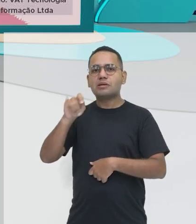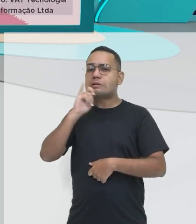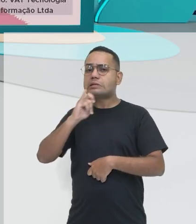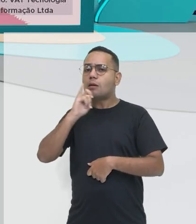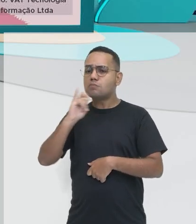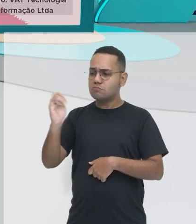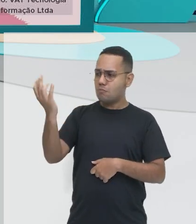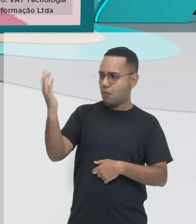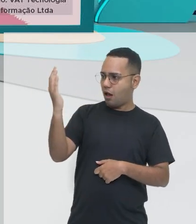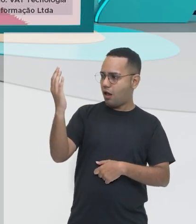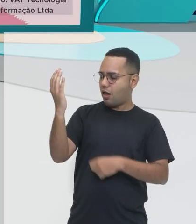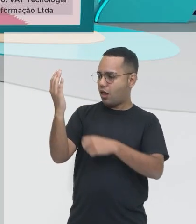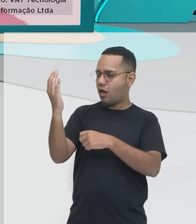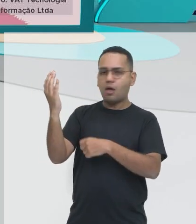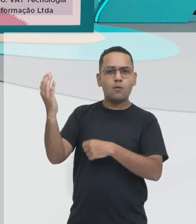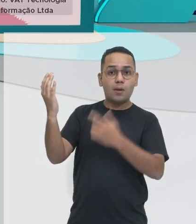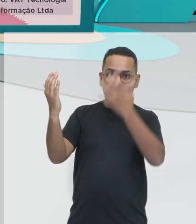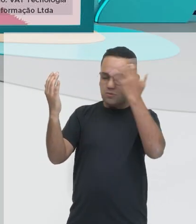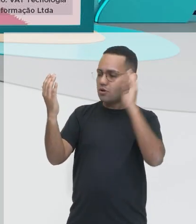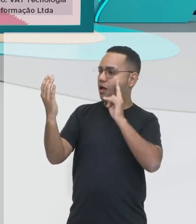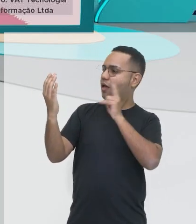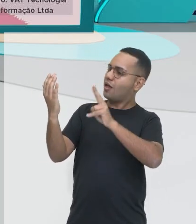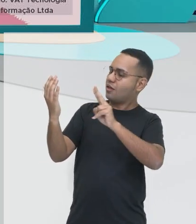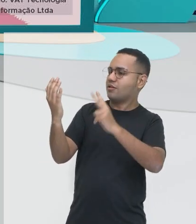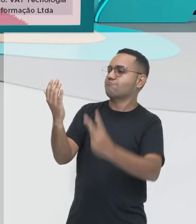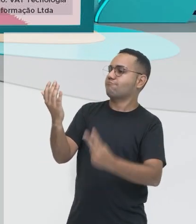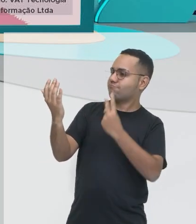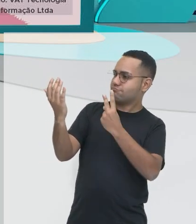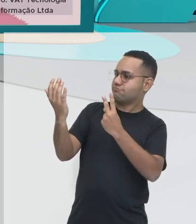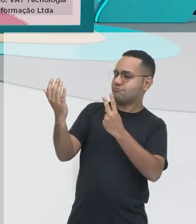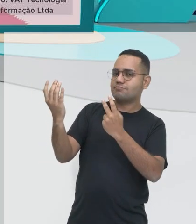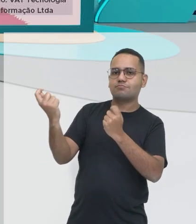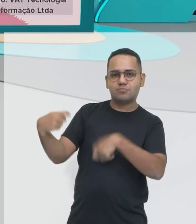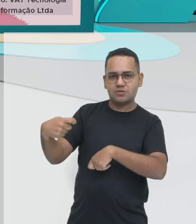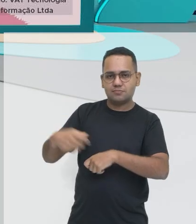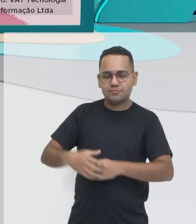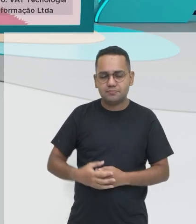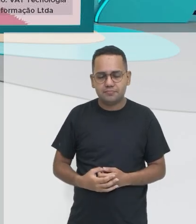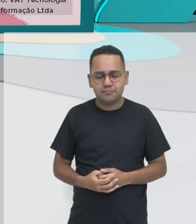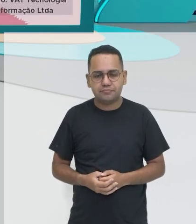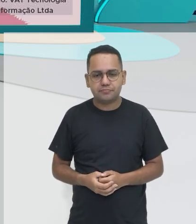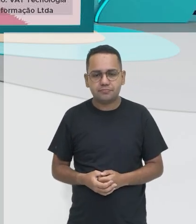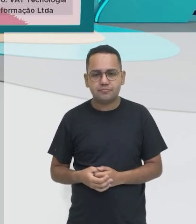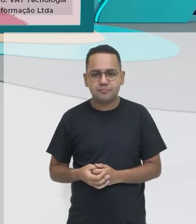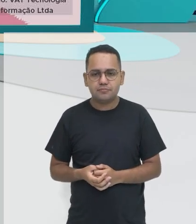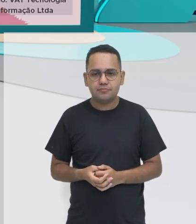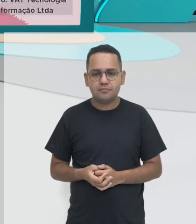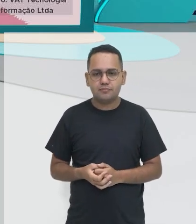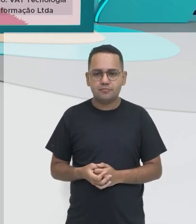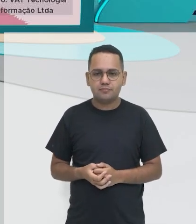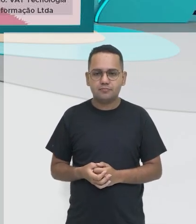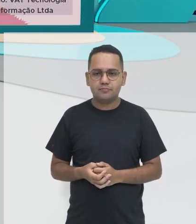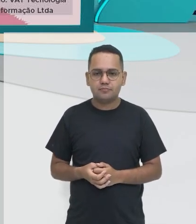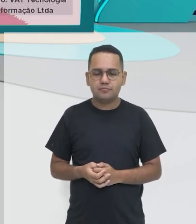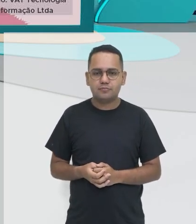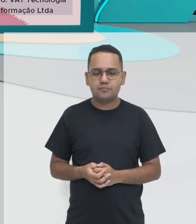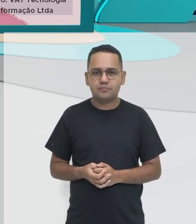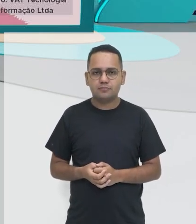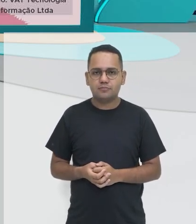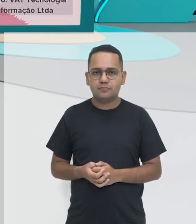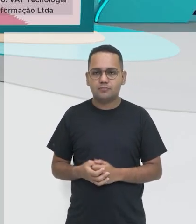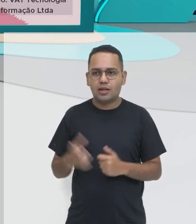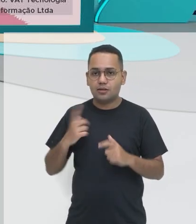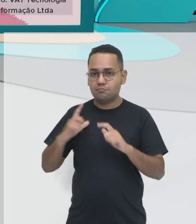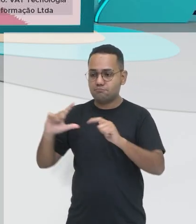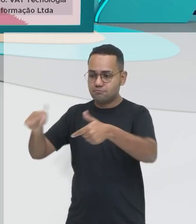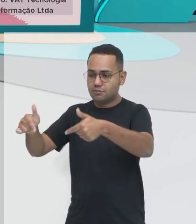do espelho, né, que reflete, exatamente essa ideia do reflexivo, né, daquilo que faz e volta,